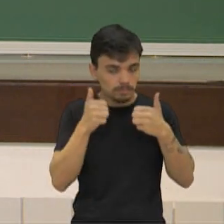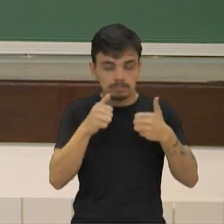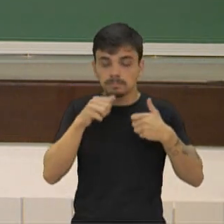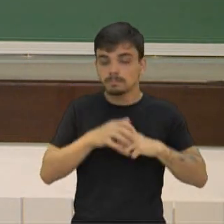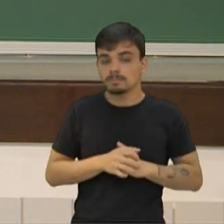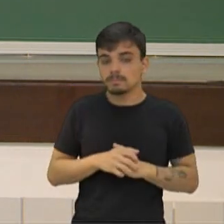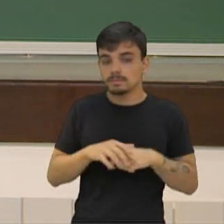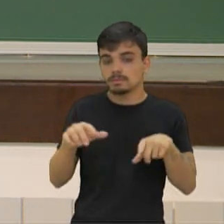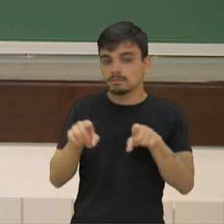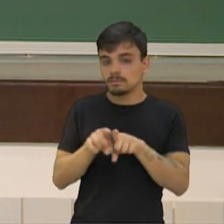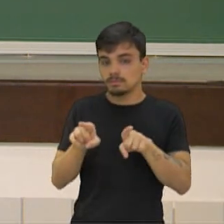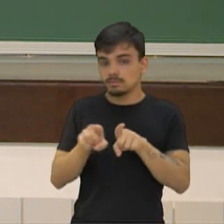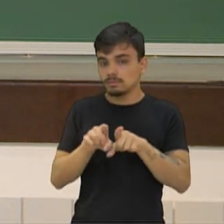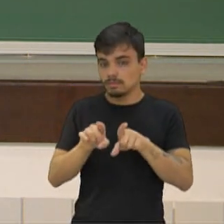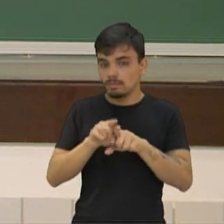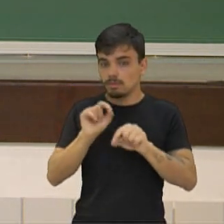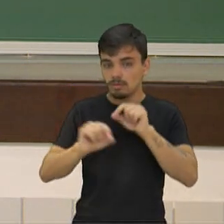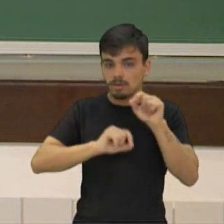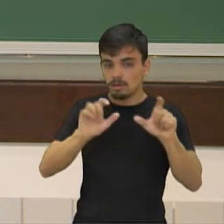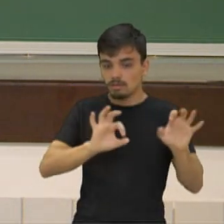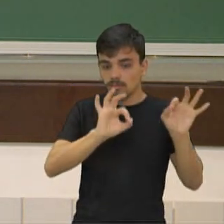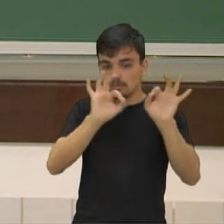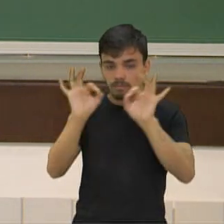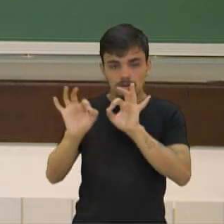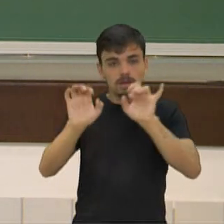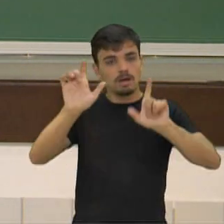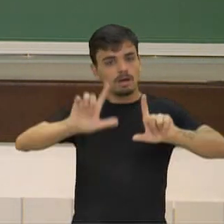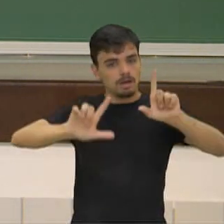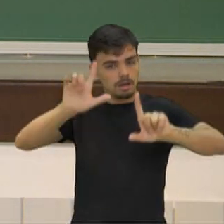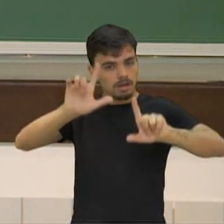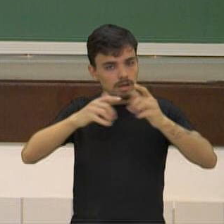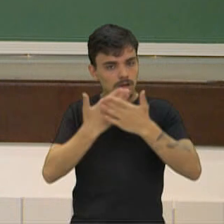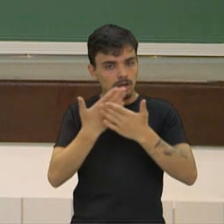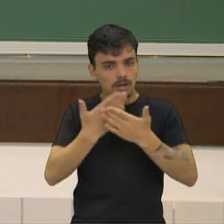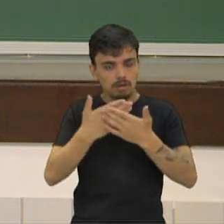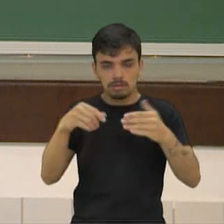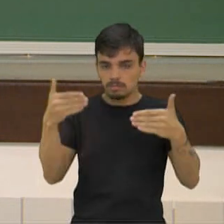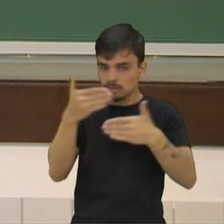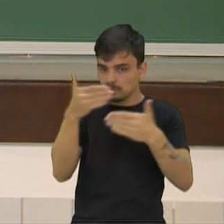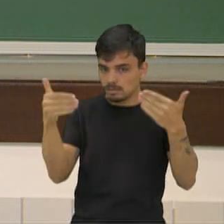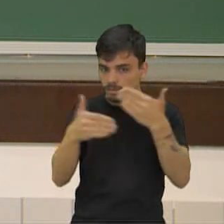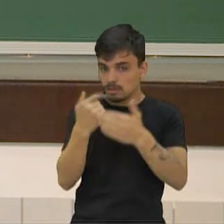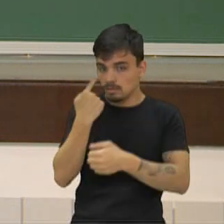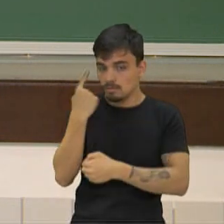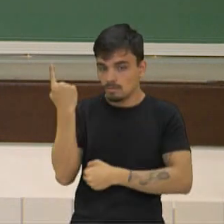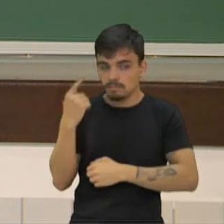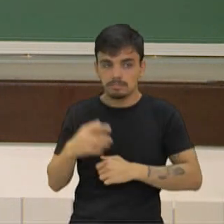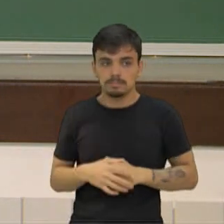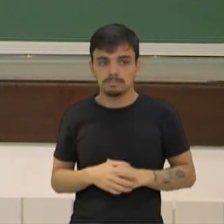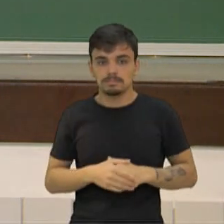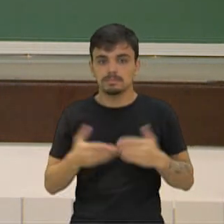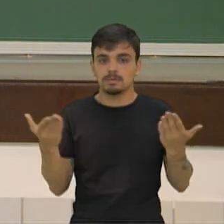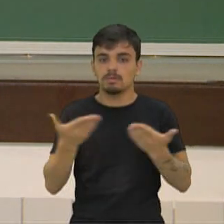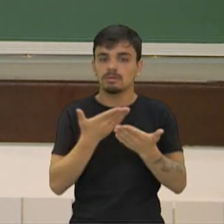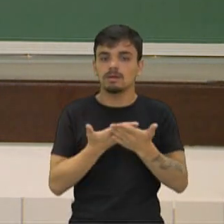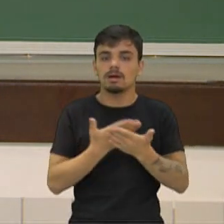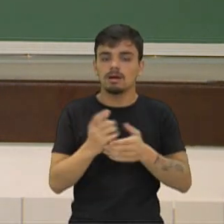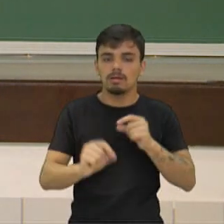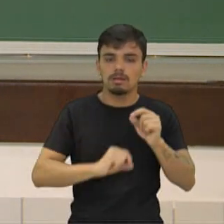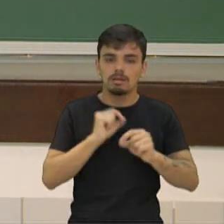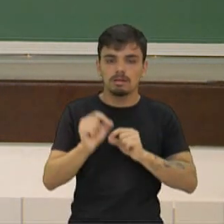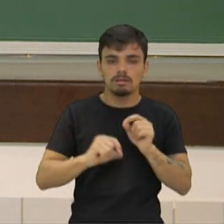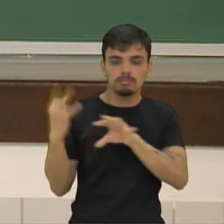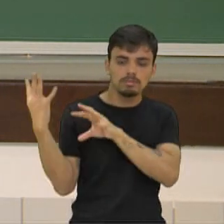e assistir a nossa aula e os nossos slides, ok? Vamos lá então. Então, a aula de hoje, nós